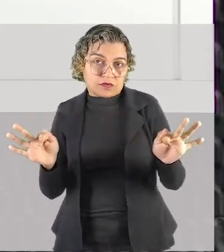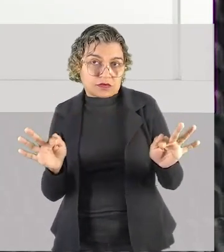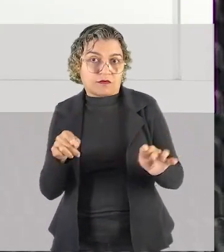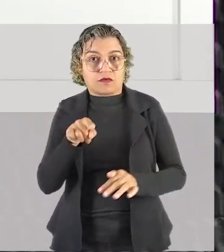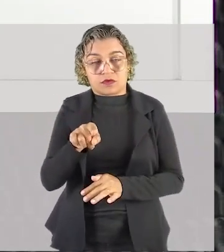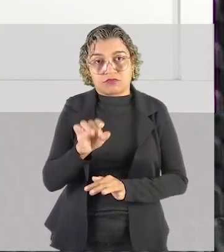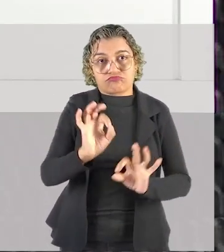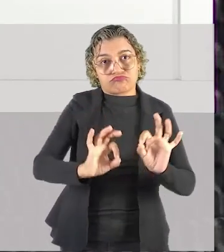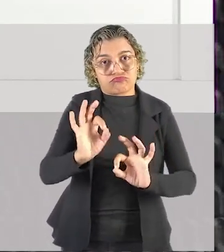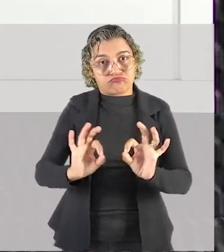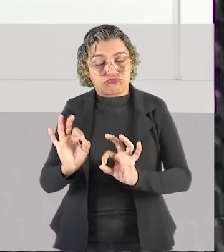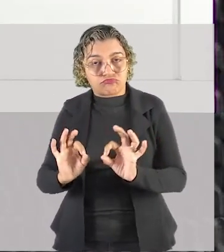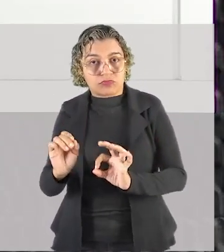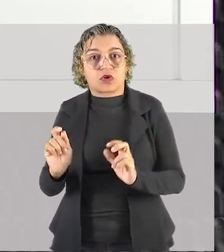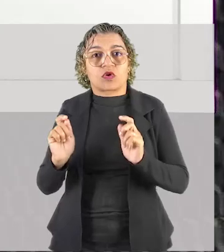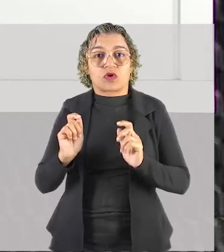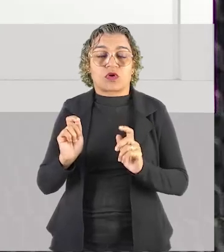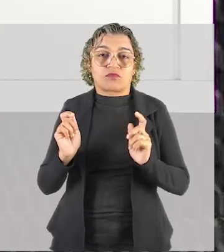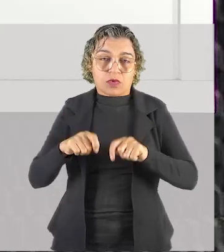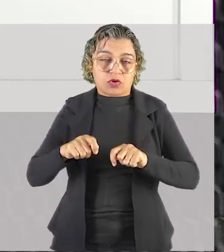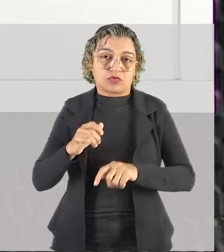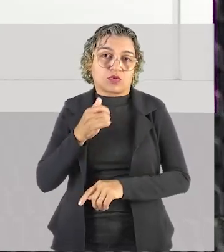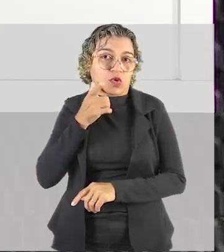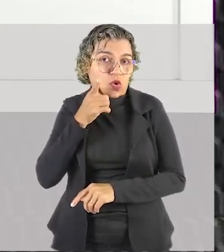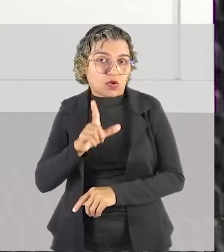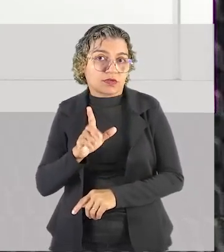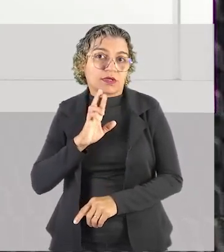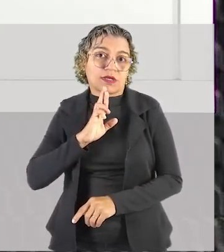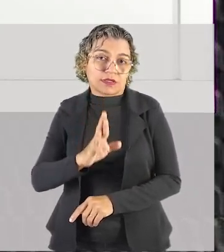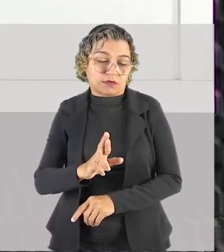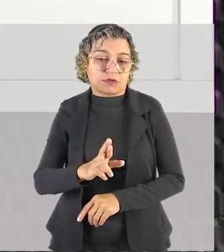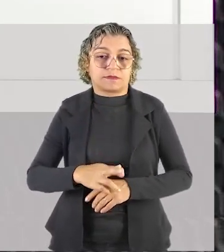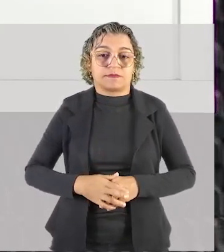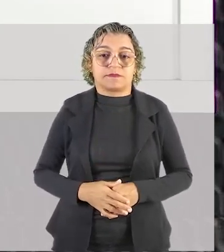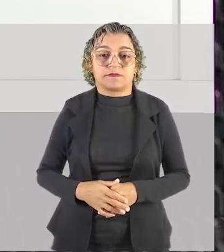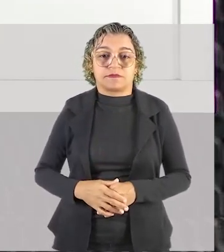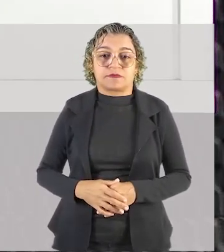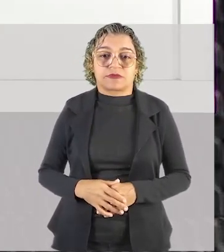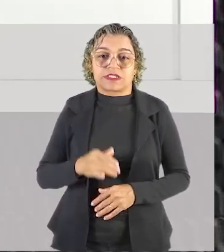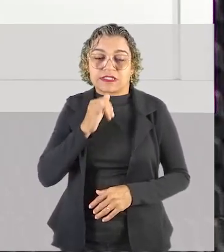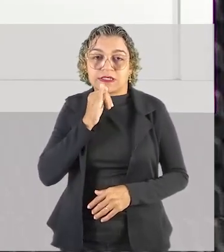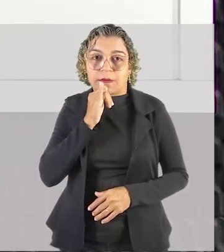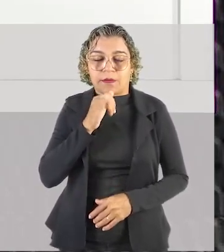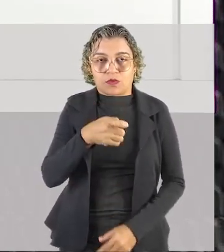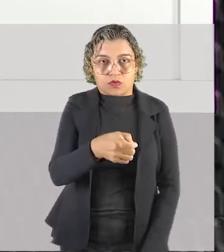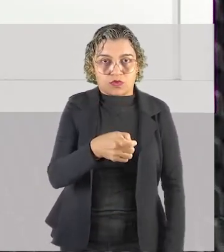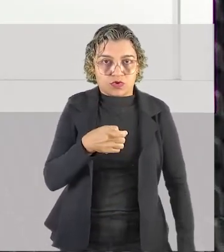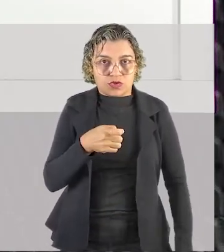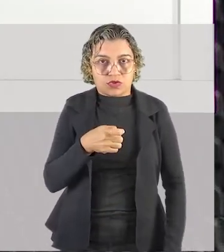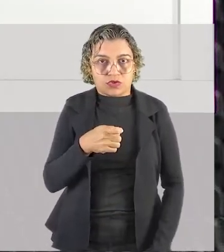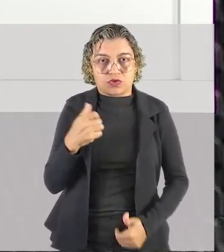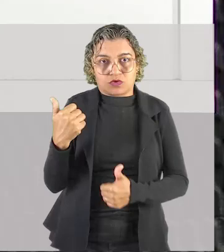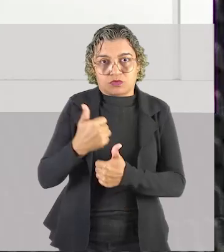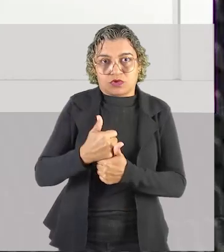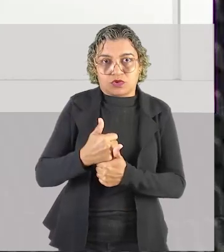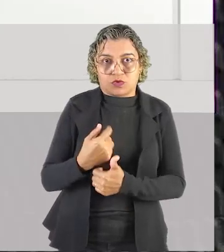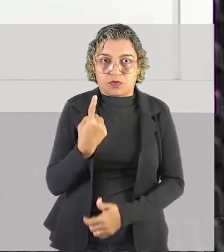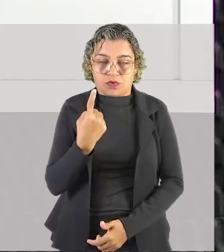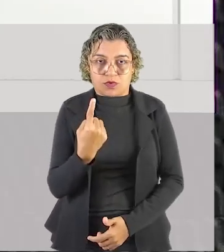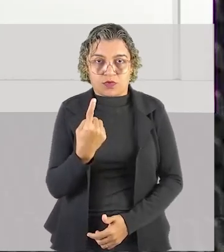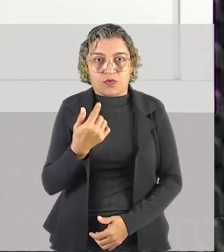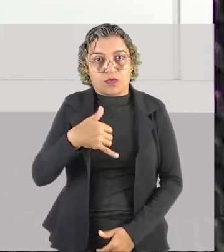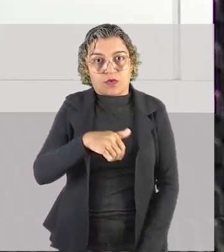você monta a sua função, você consegue responder o que a questão pede. Então, vou substituir aqui, ó, o x por 1 e o y por